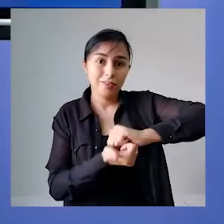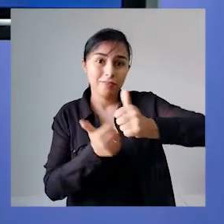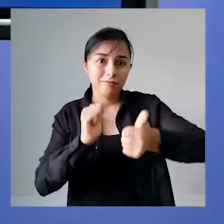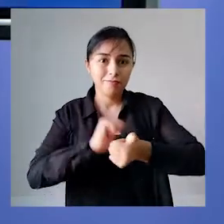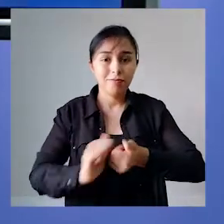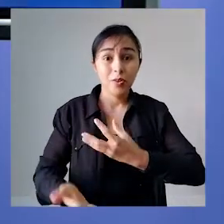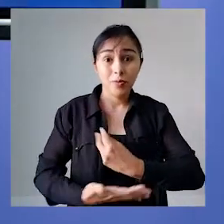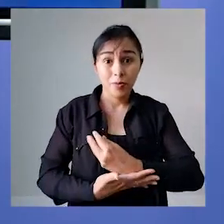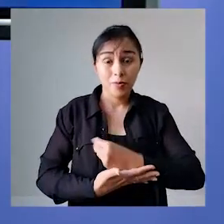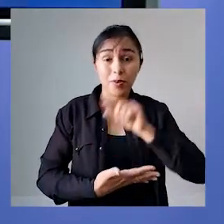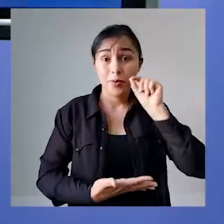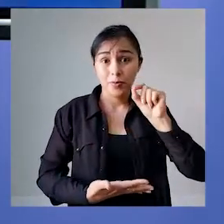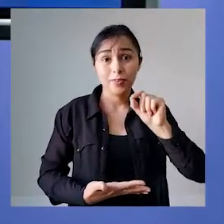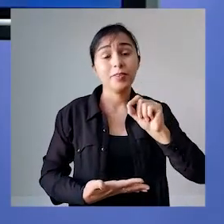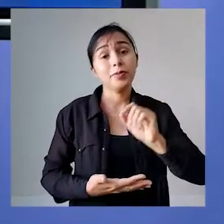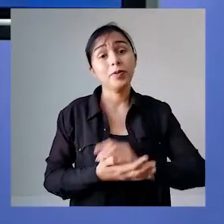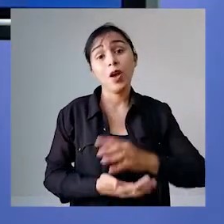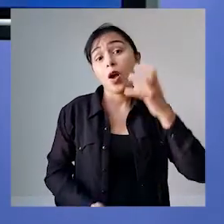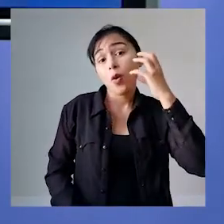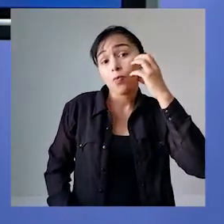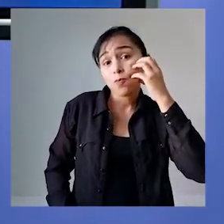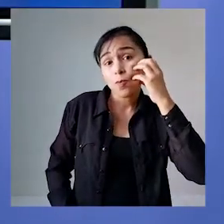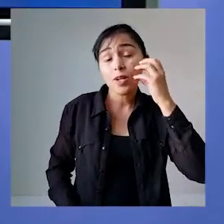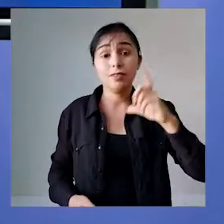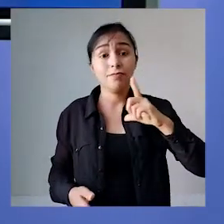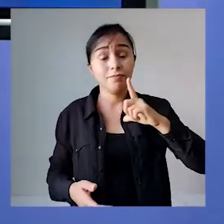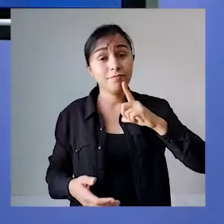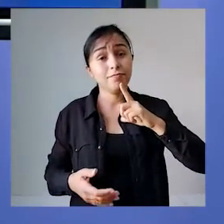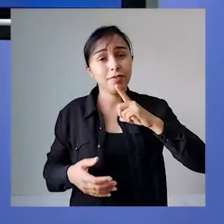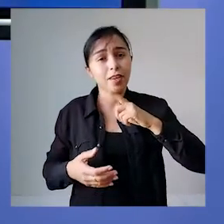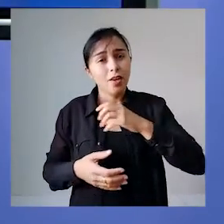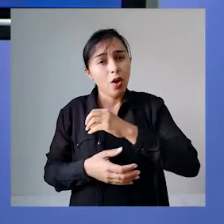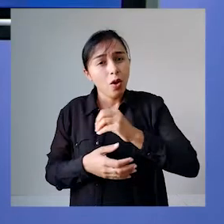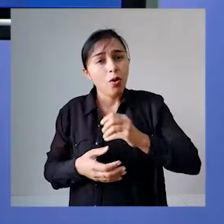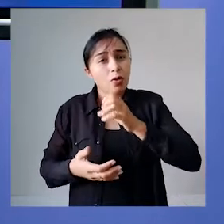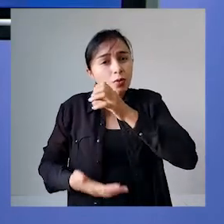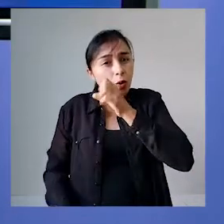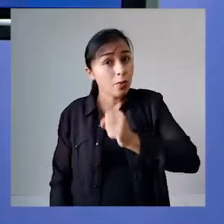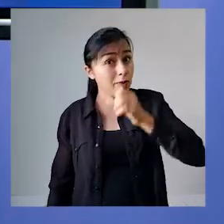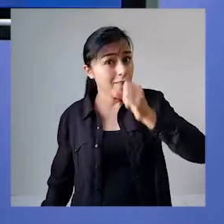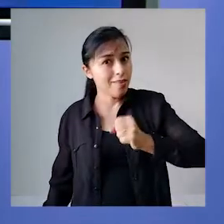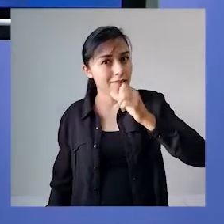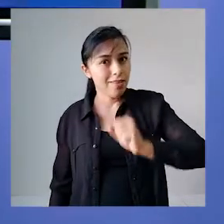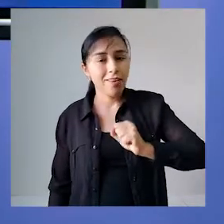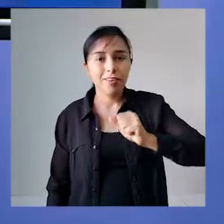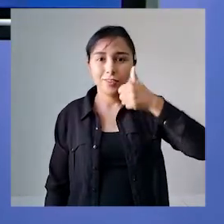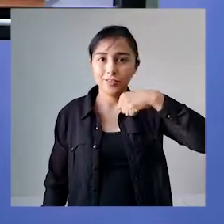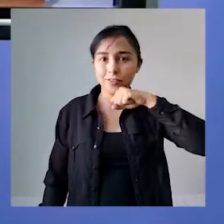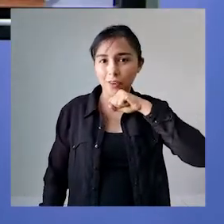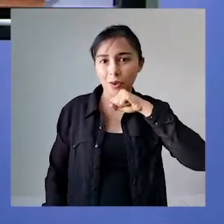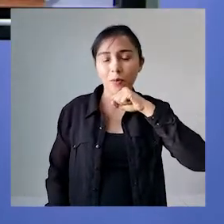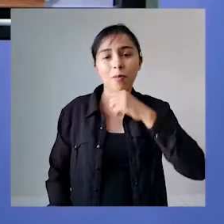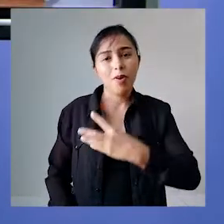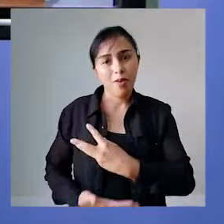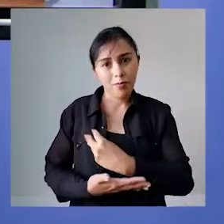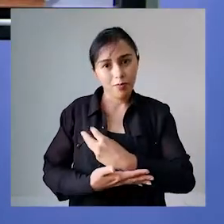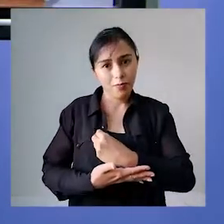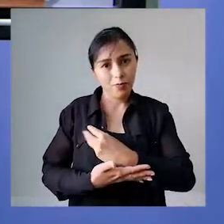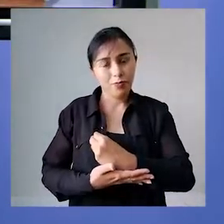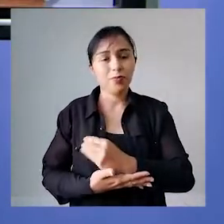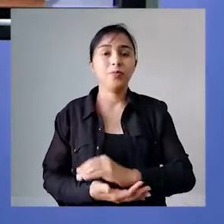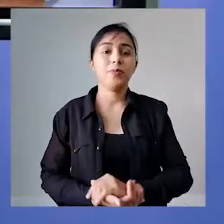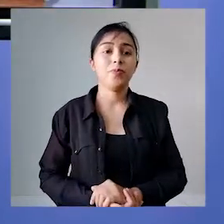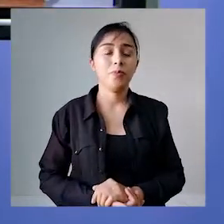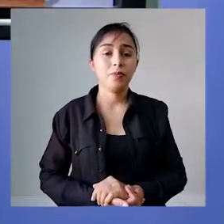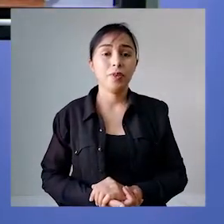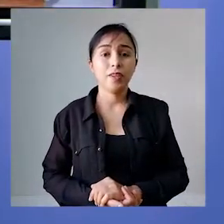que é o surgimento das glândulas mamárias. A mãe alimenta o seu filhote com o leite materno. Esses animais se dividem em